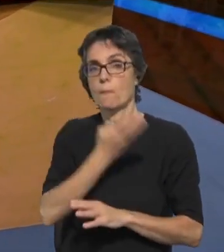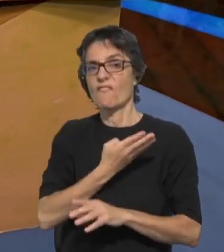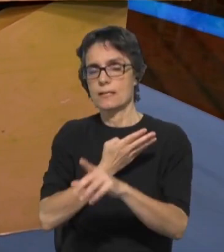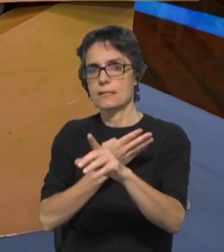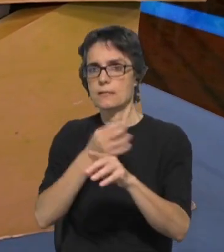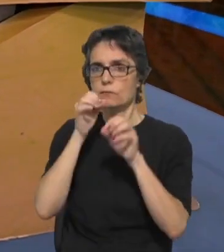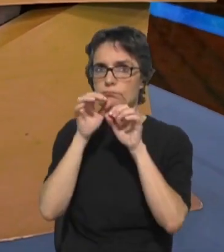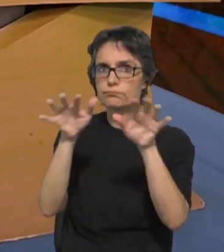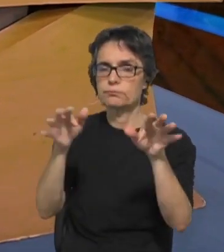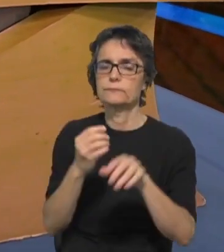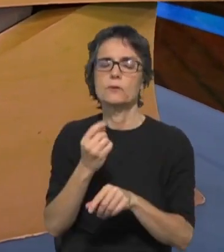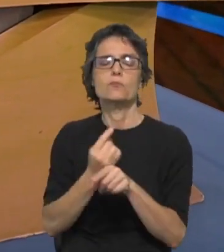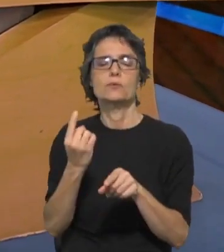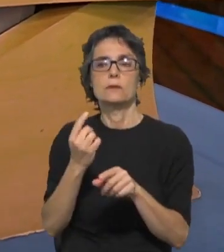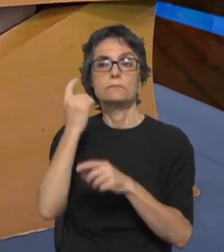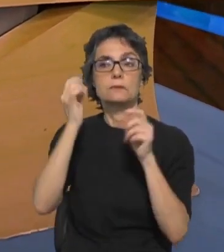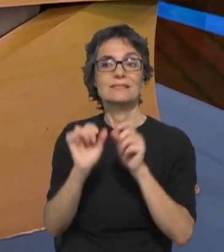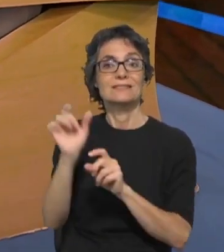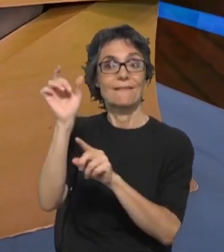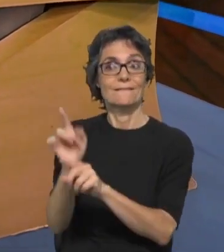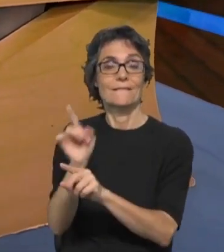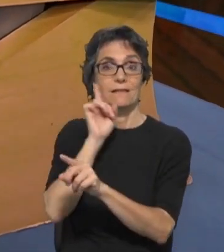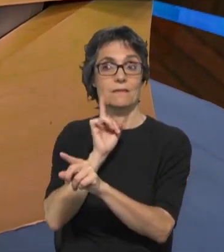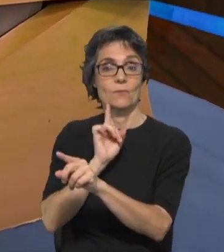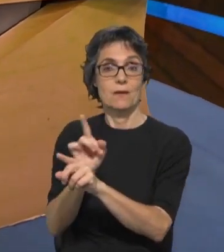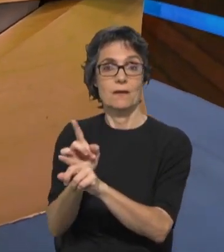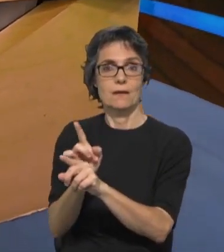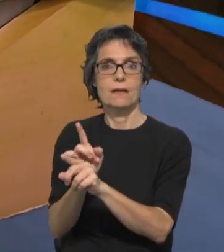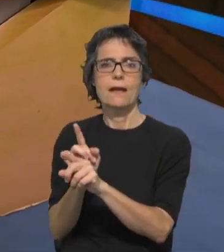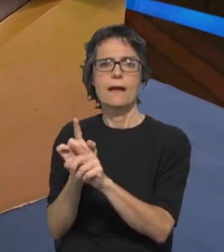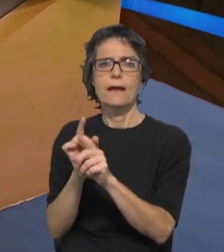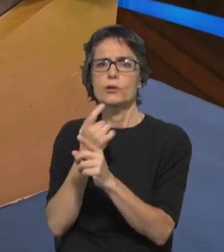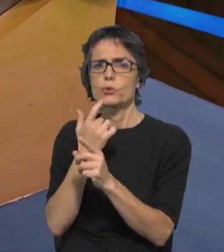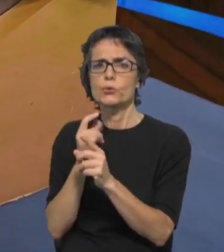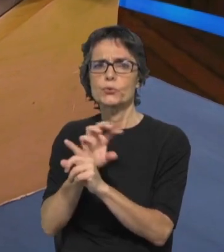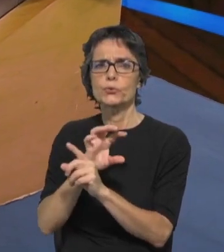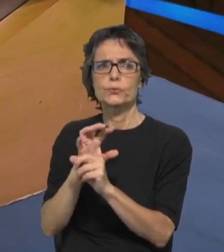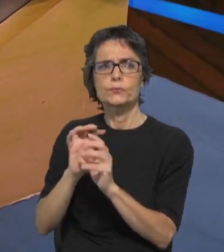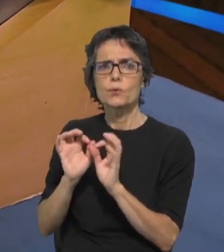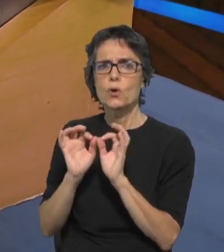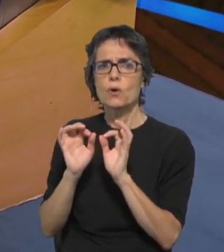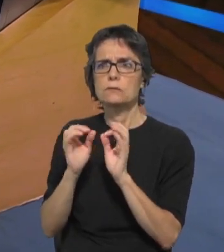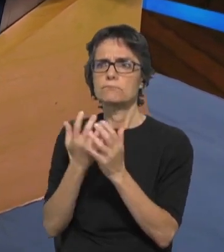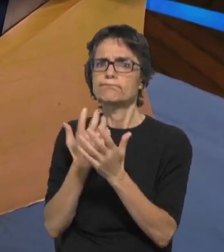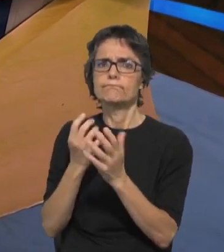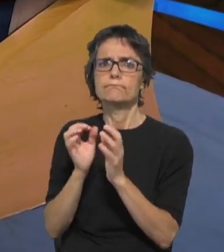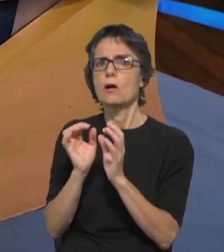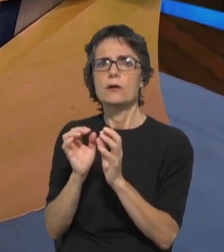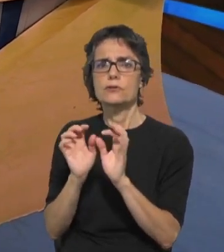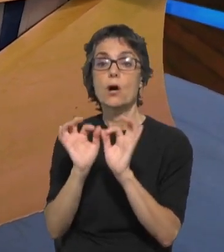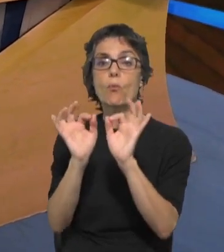seu pensamento se desenvolveu em torno da ideia de cuidado e também de uma outra expressão que é